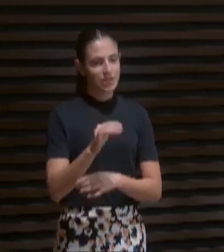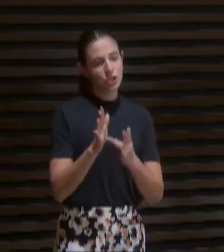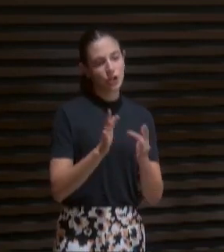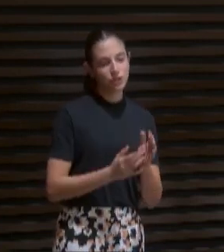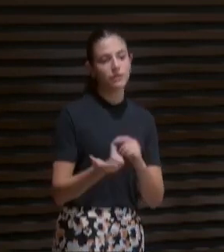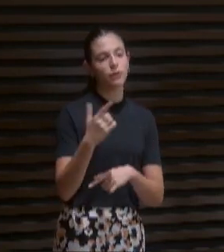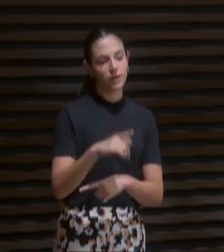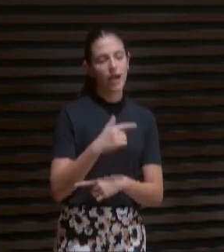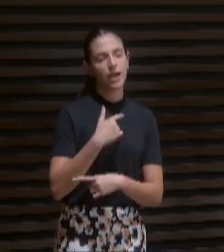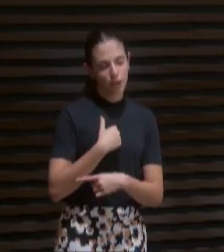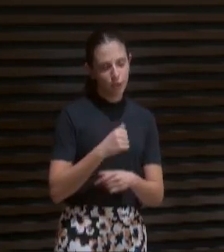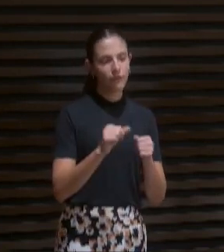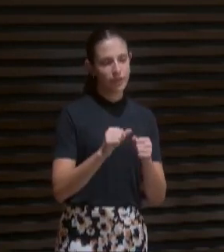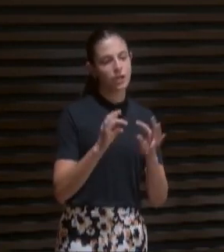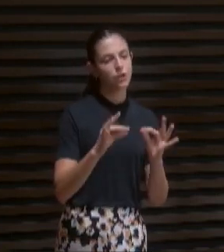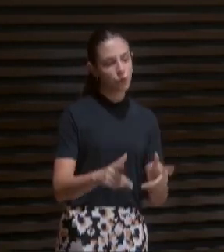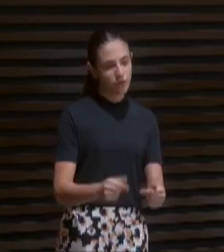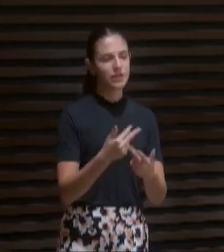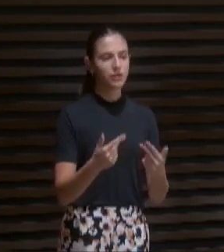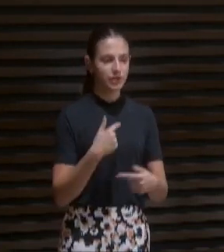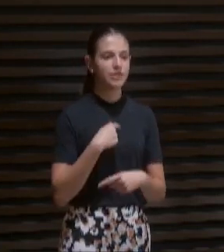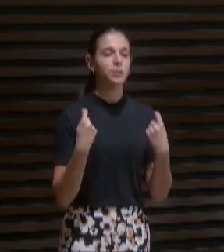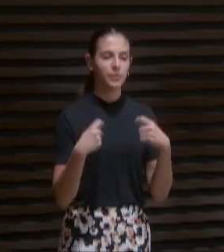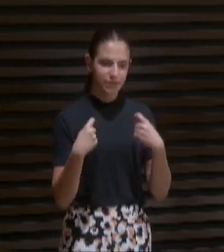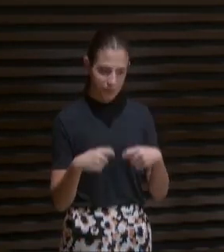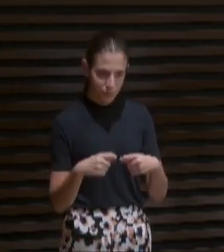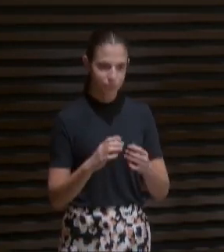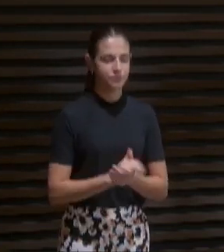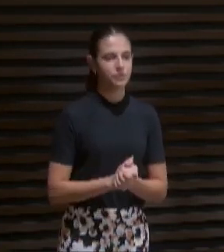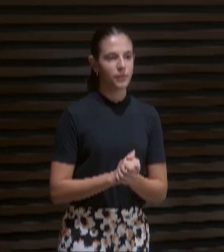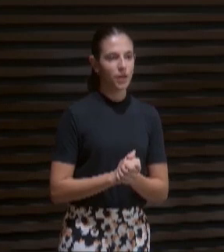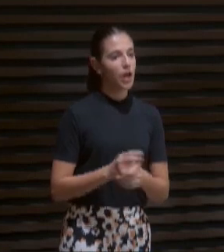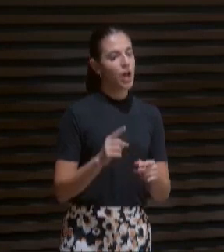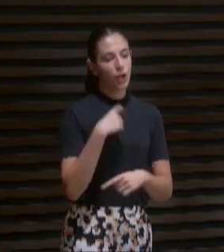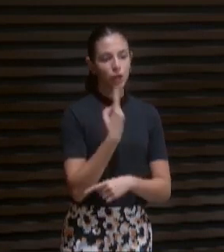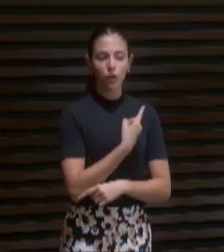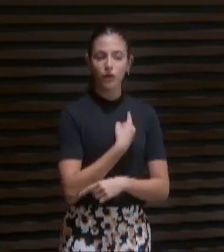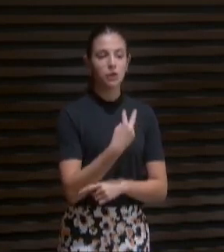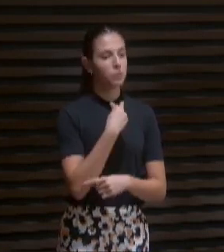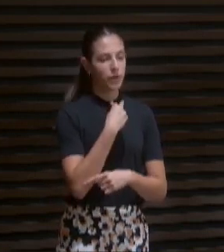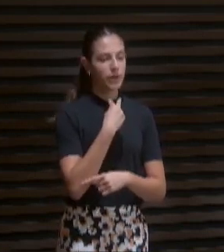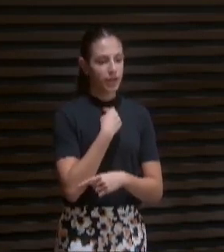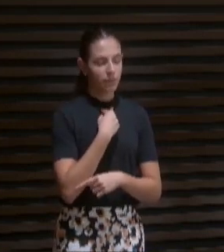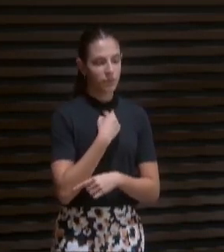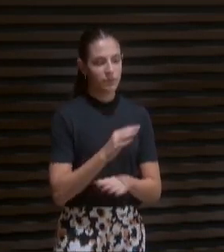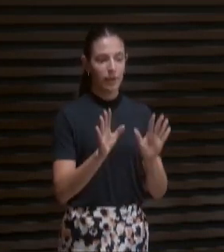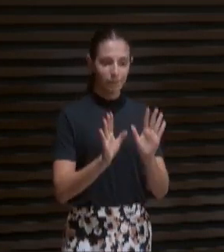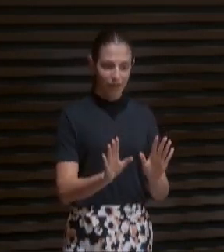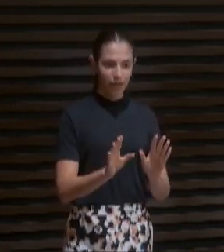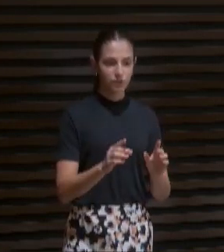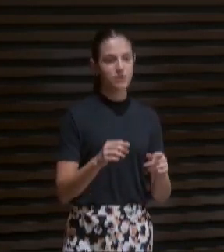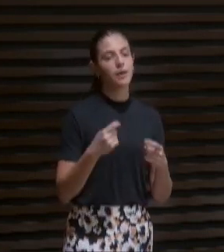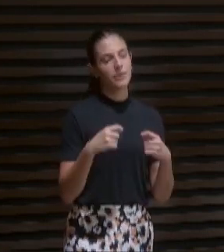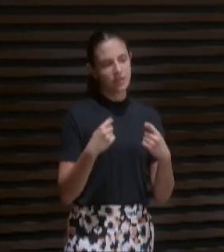quero dizer é o seguinte, nós não precisamos ficar aí paralisados, ele vai voltar. Isso aconteceu com a igreja de